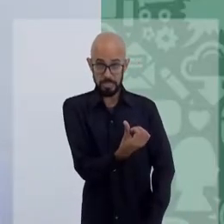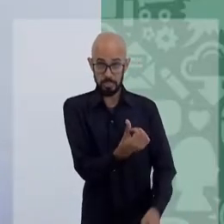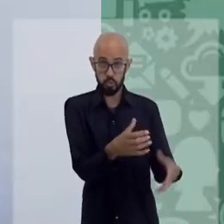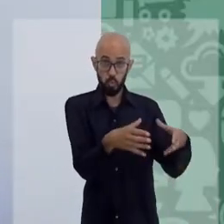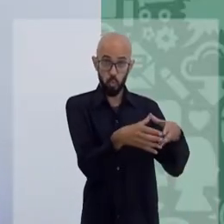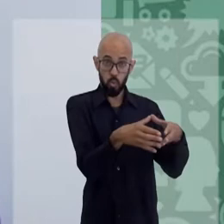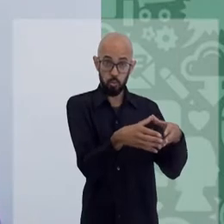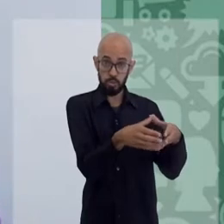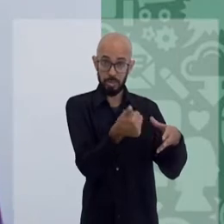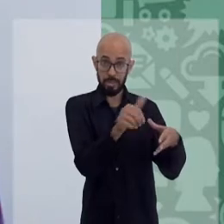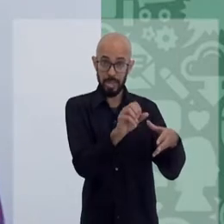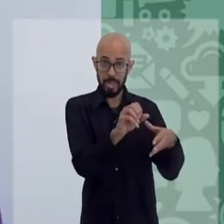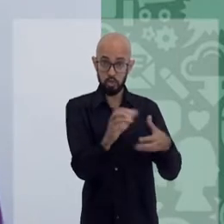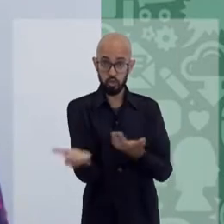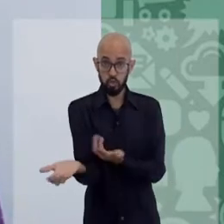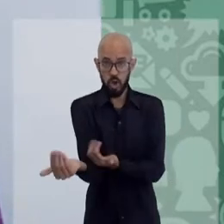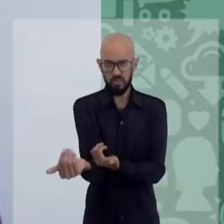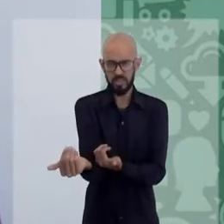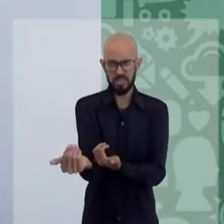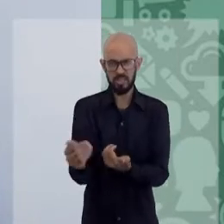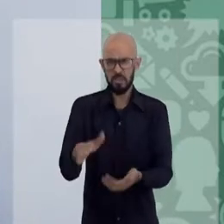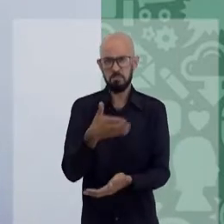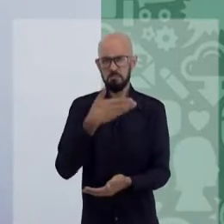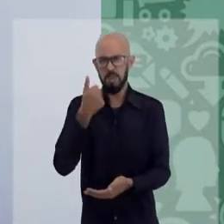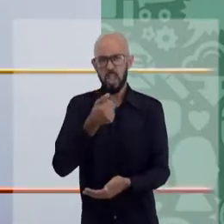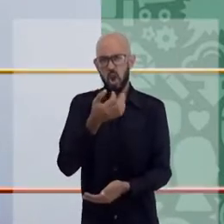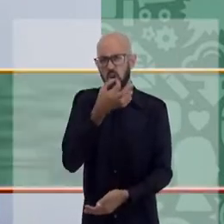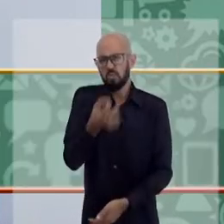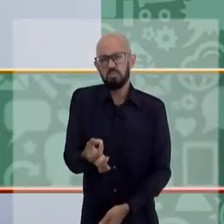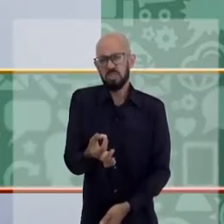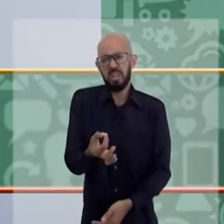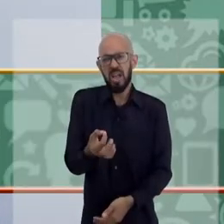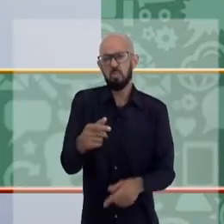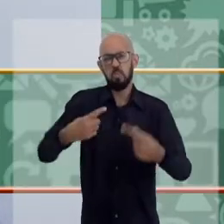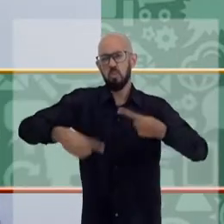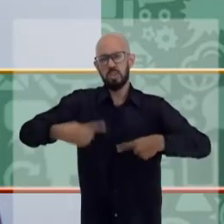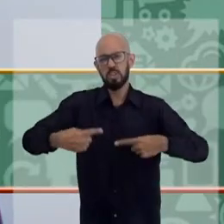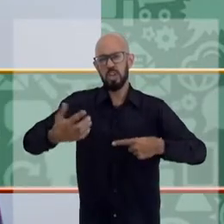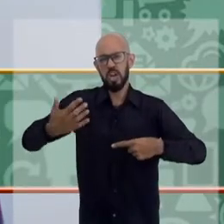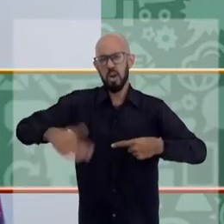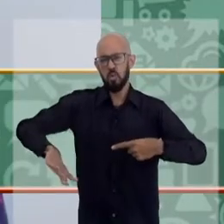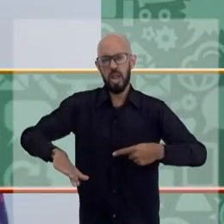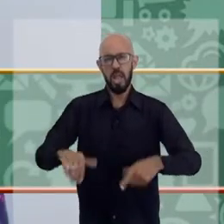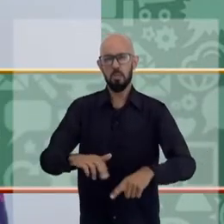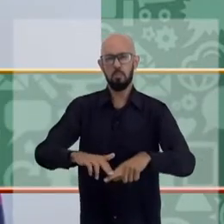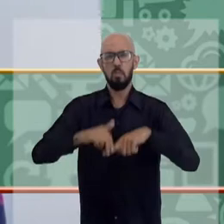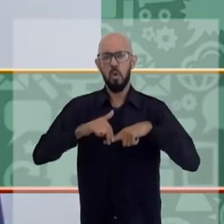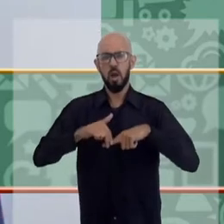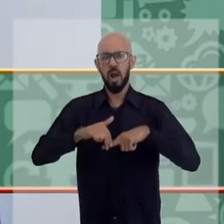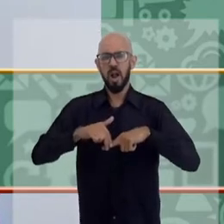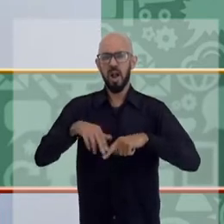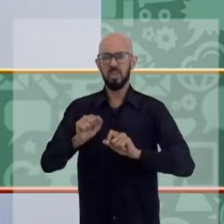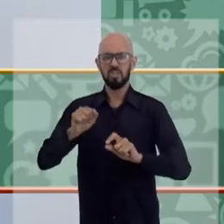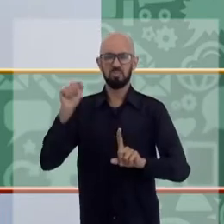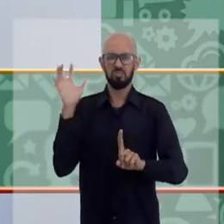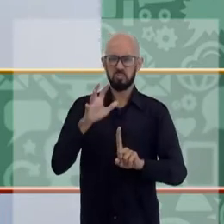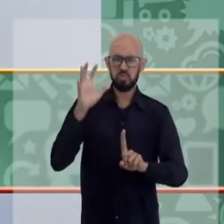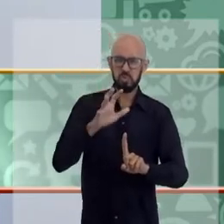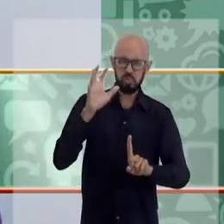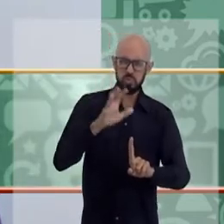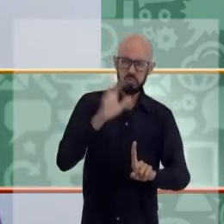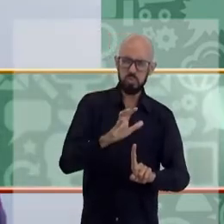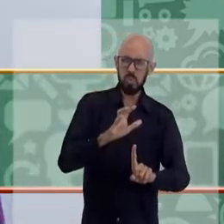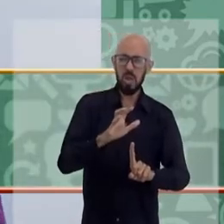de cada 10 jovens do país preferem não comentar nada de política nas redes sociais por causa da polarização e